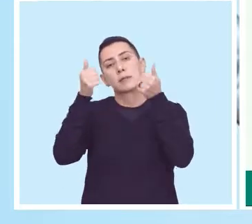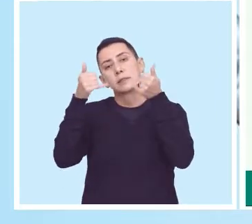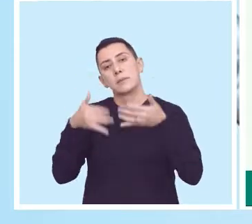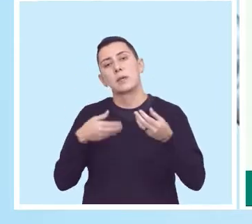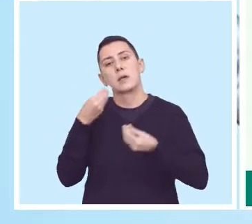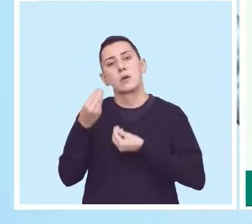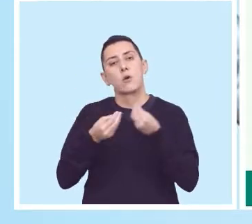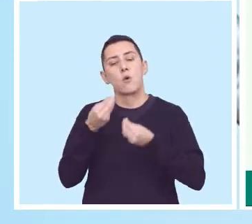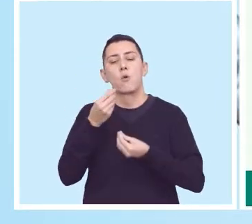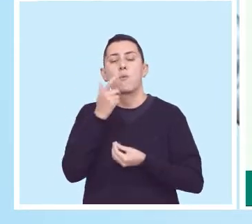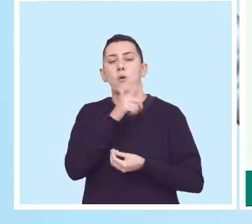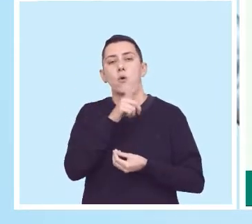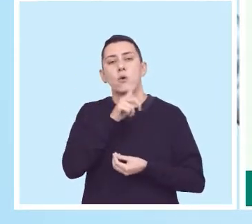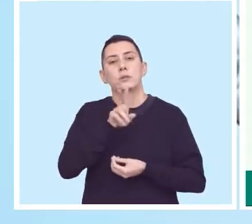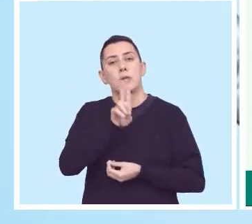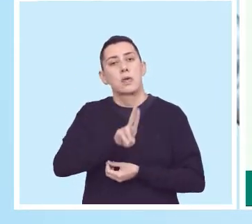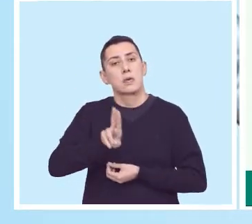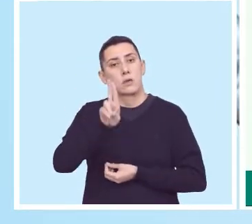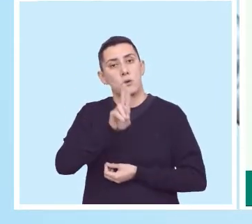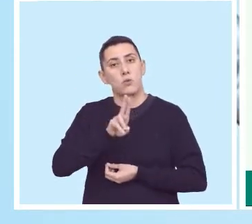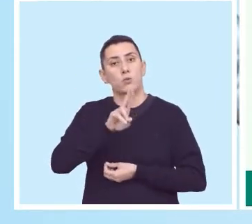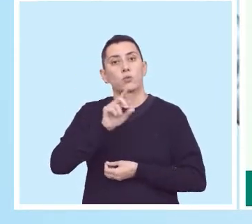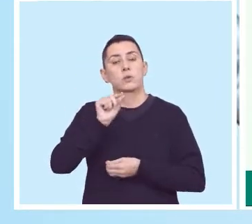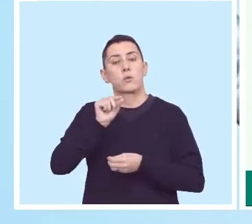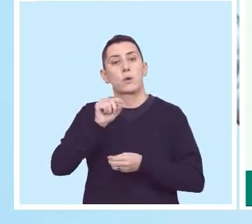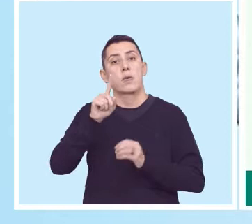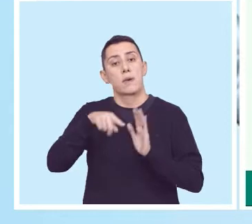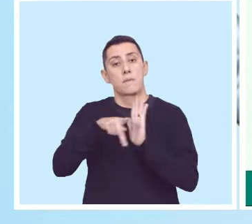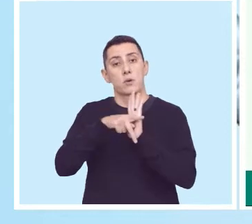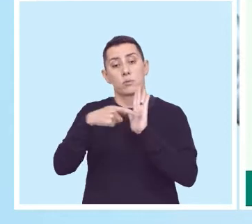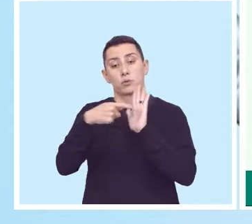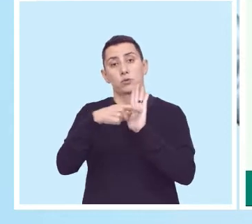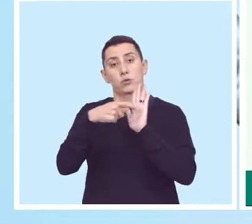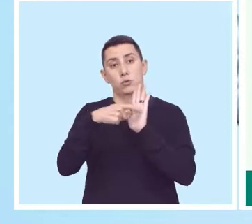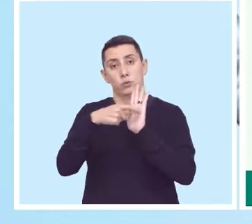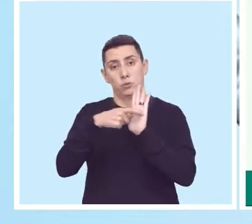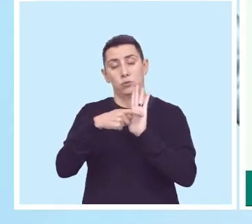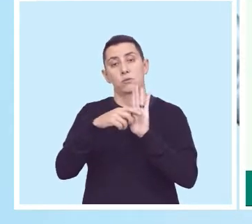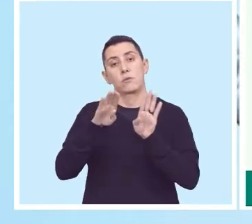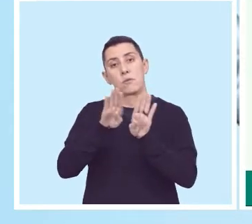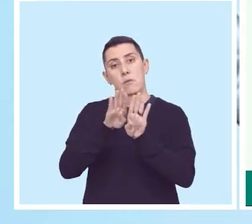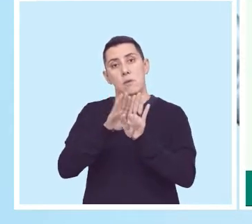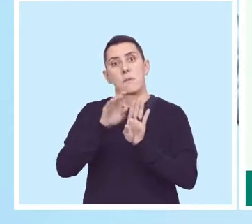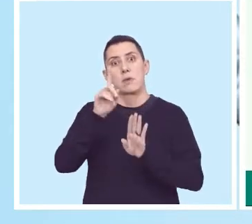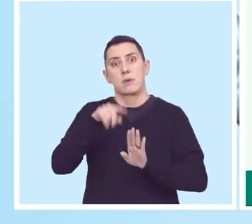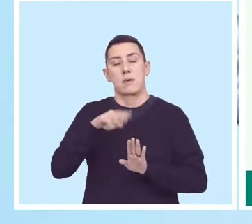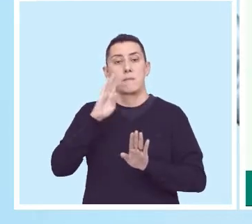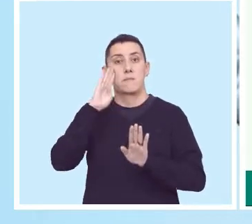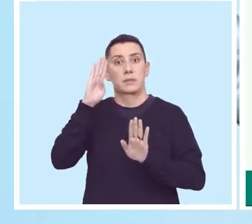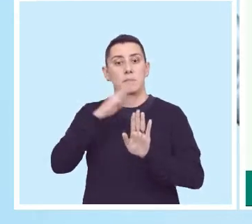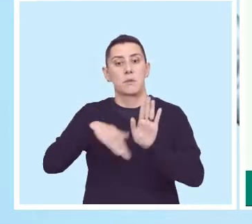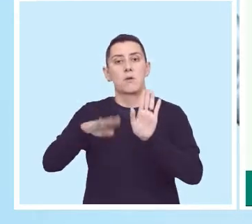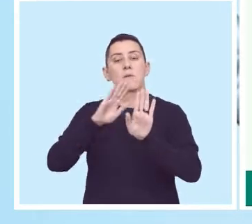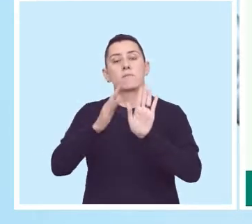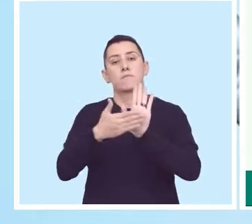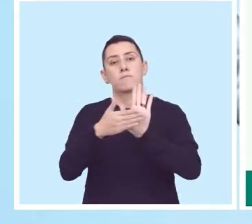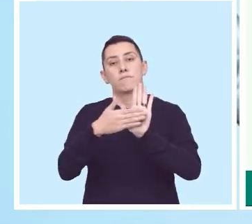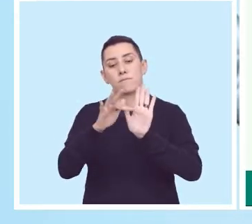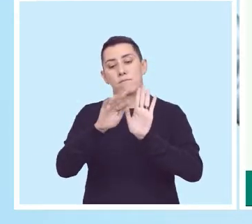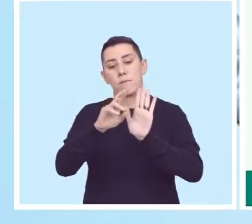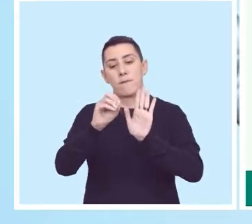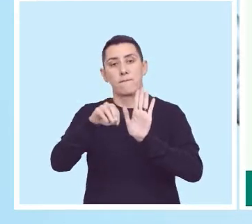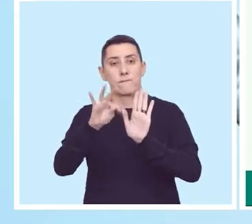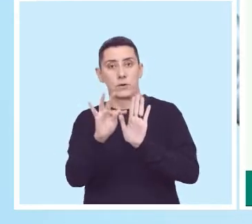ferramenta do ponto de vista de software, do ponto de vista de front-end, né, aquela parte em que o usuário vai